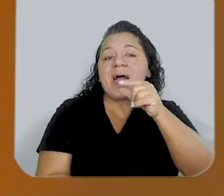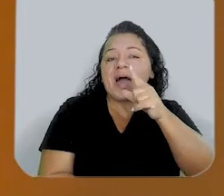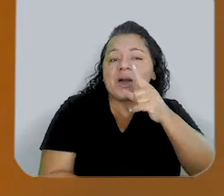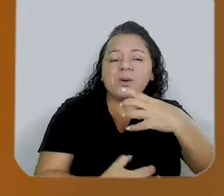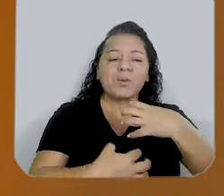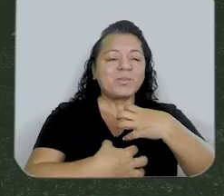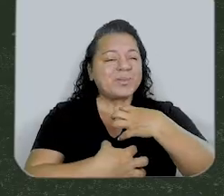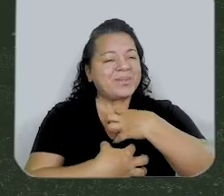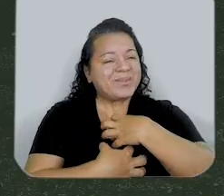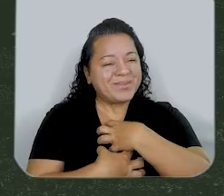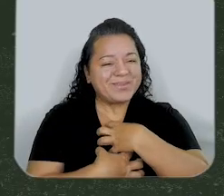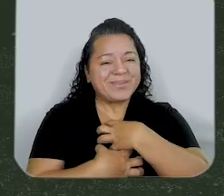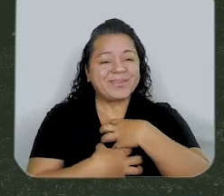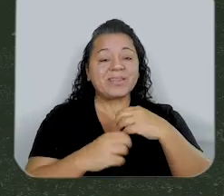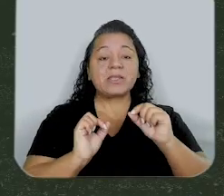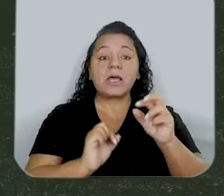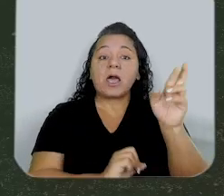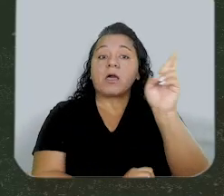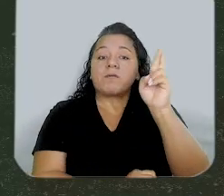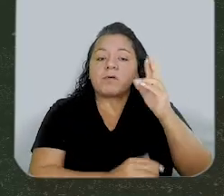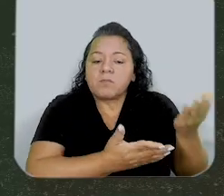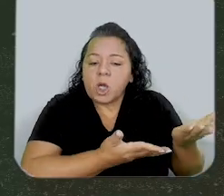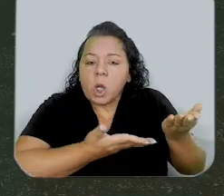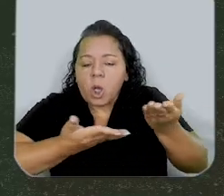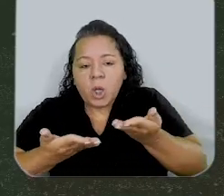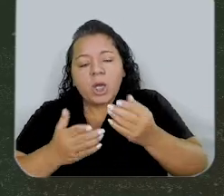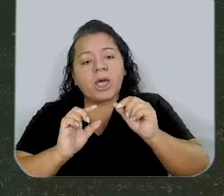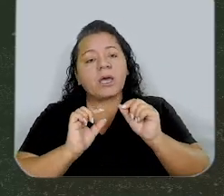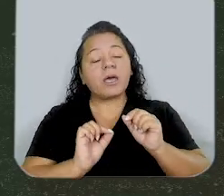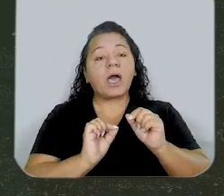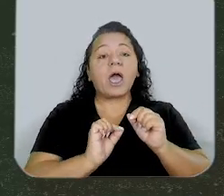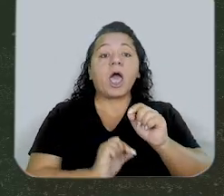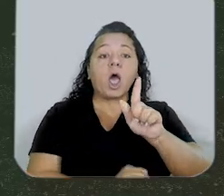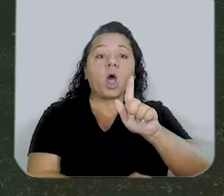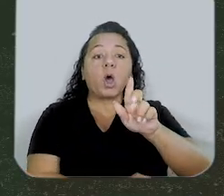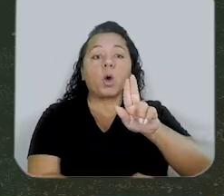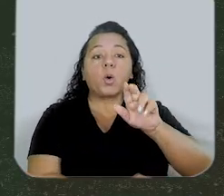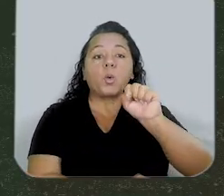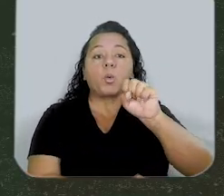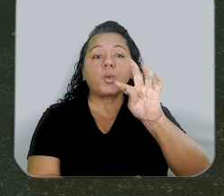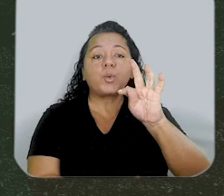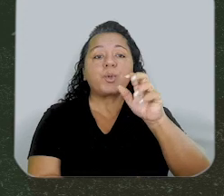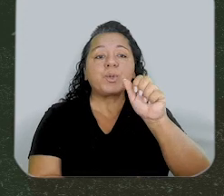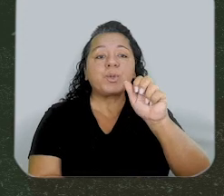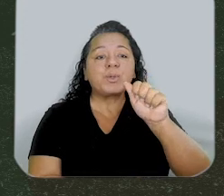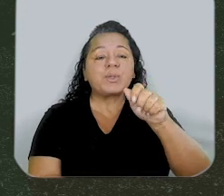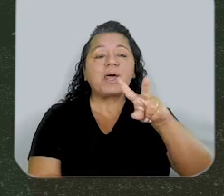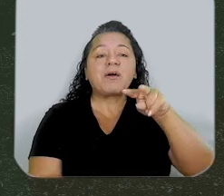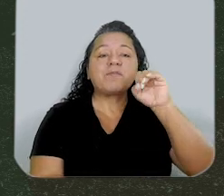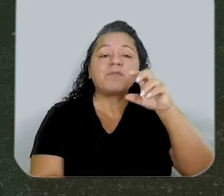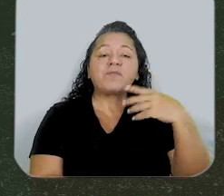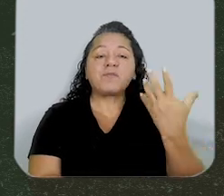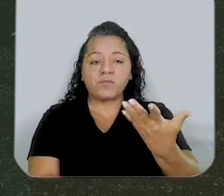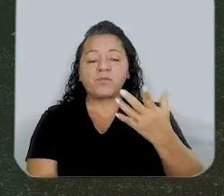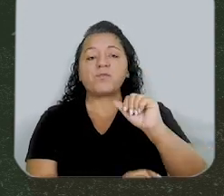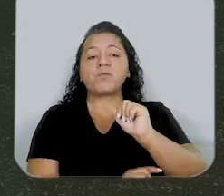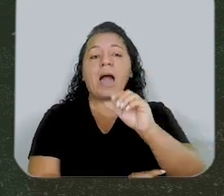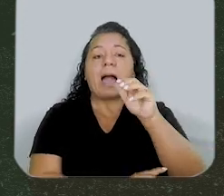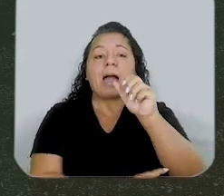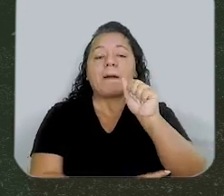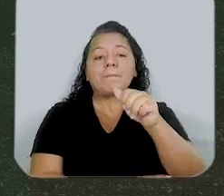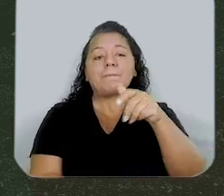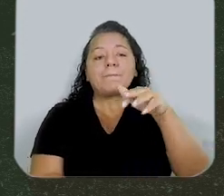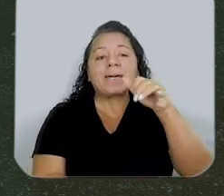com essa discussão é Gustavo Gurgel do Amaral. Ele que é doutor em Geografia e desenvolve pesquisa em Educação Escolar